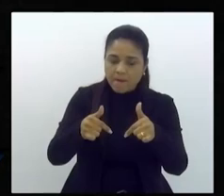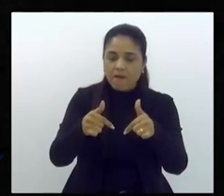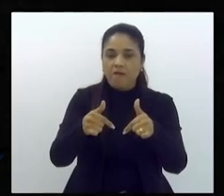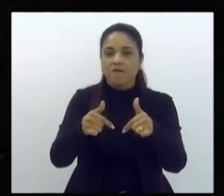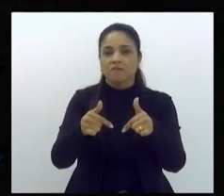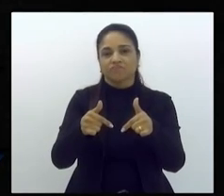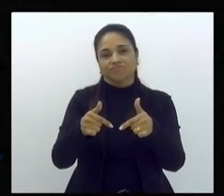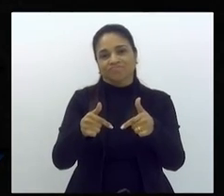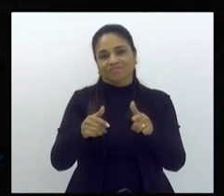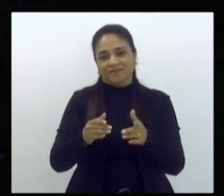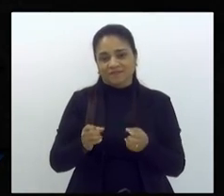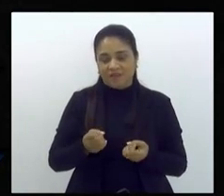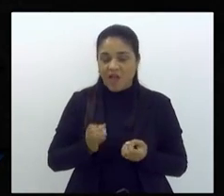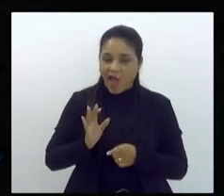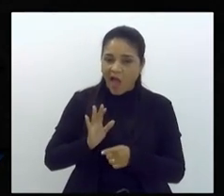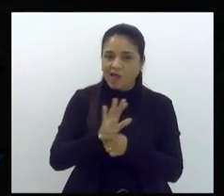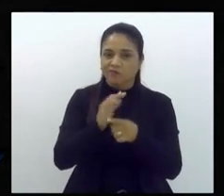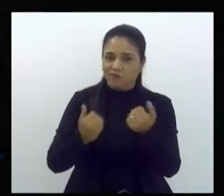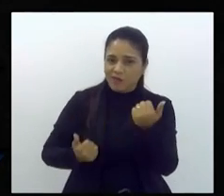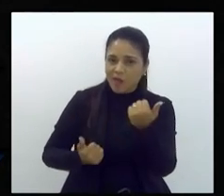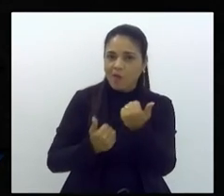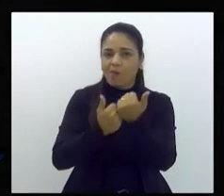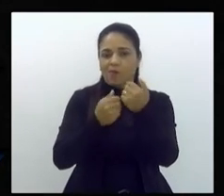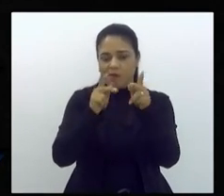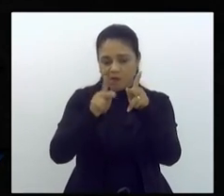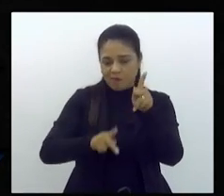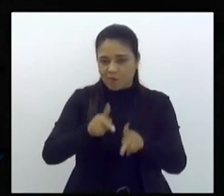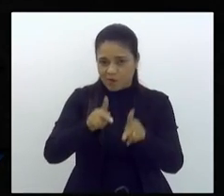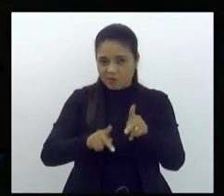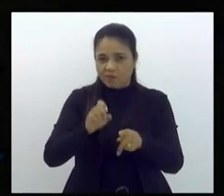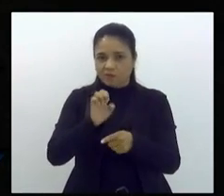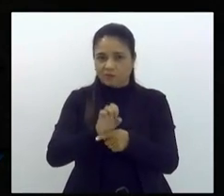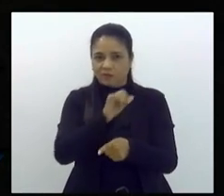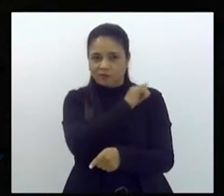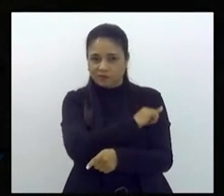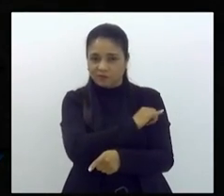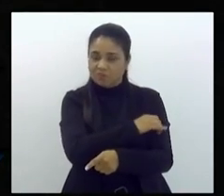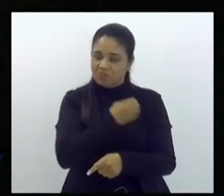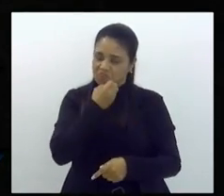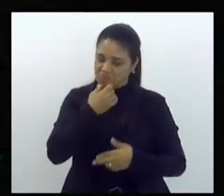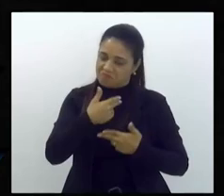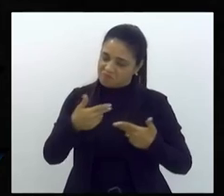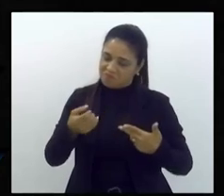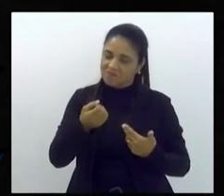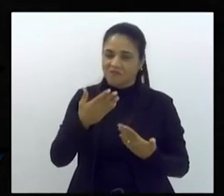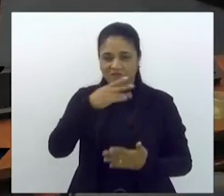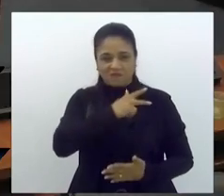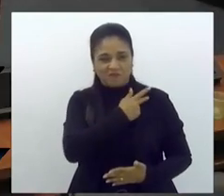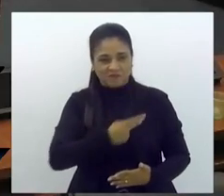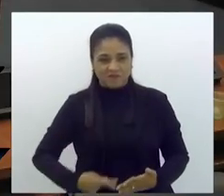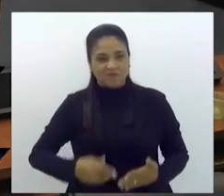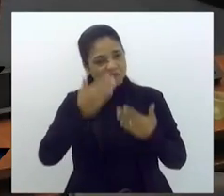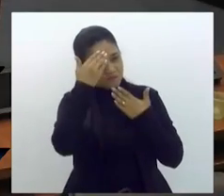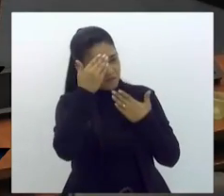beneficiar muito a população do nosso Estado bons vento soprando Presidente obrigada